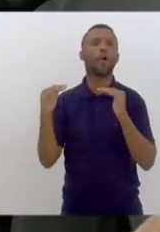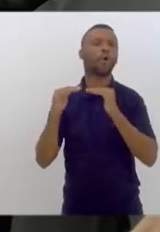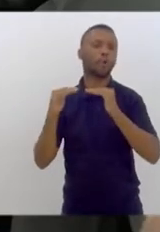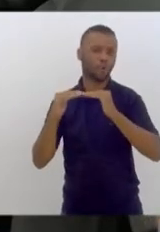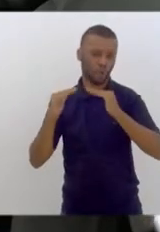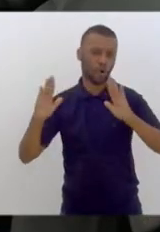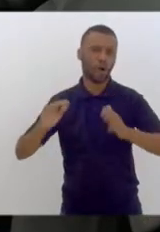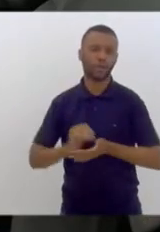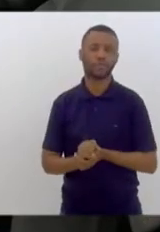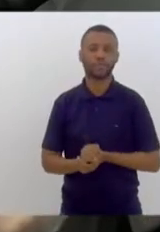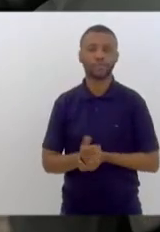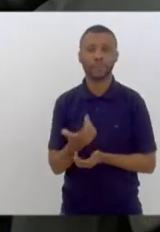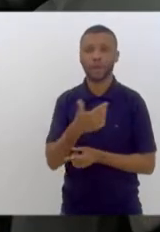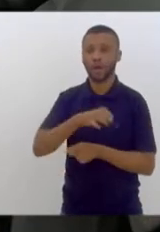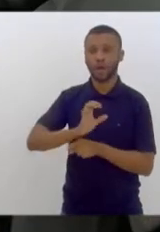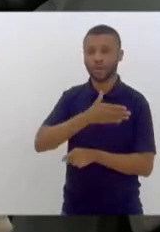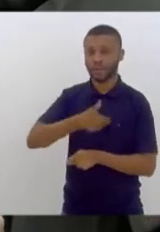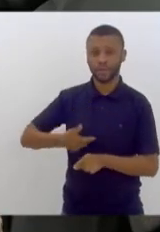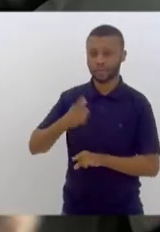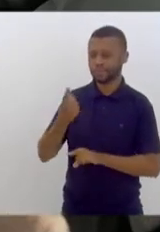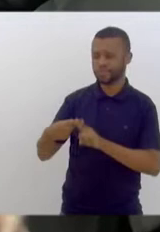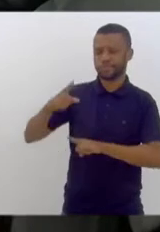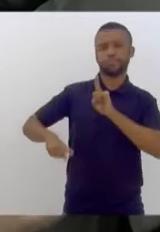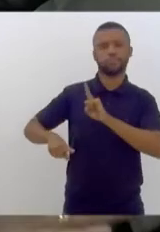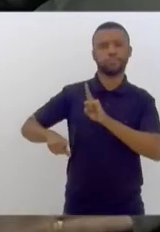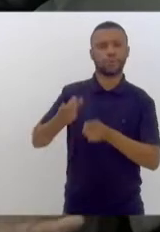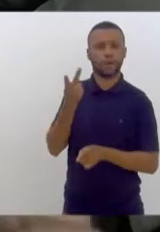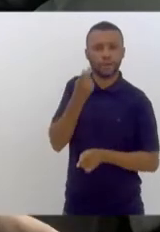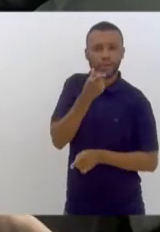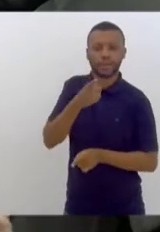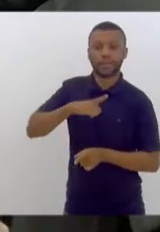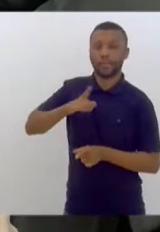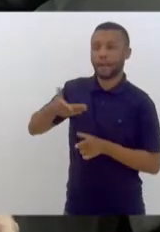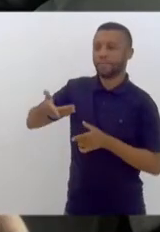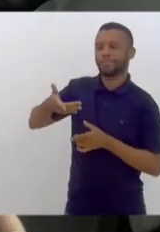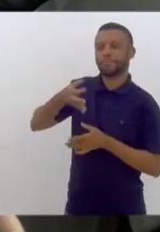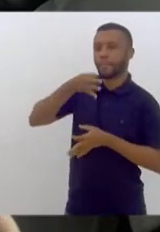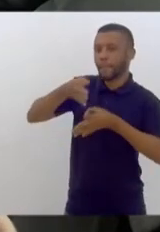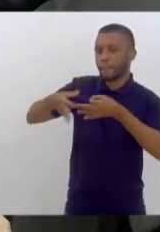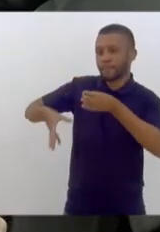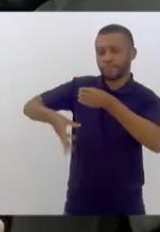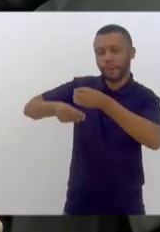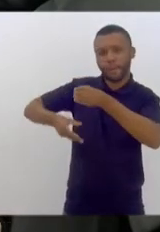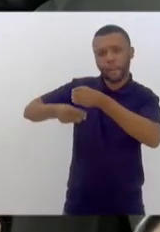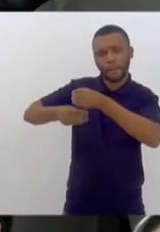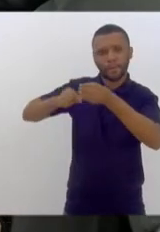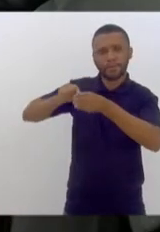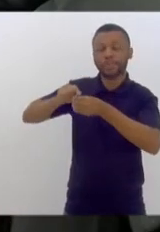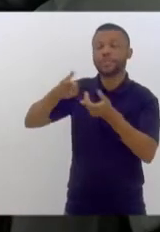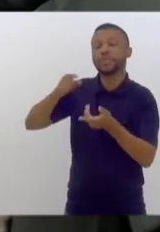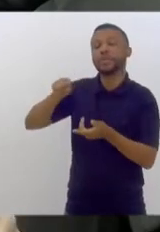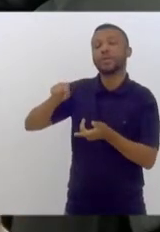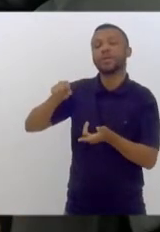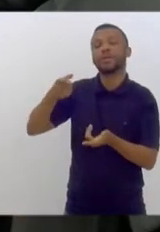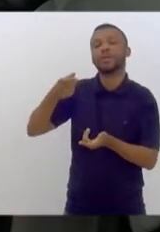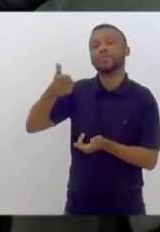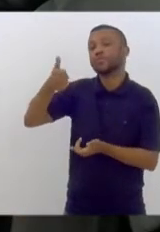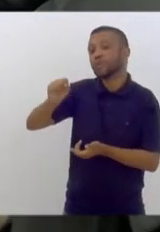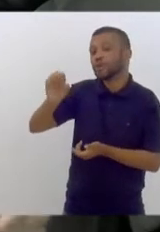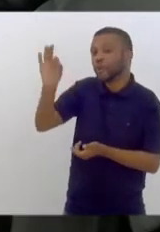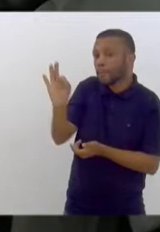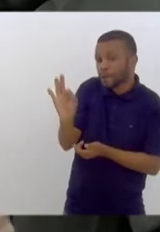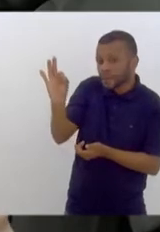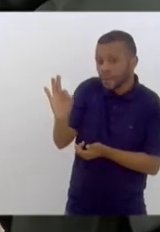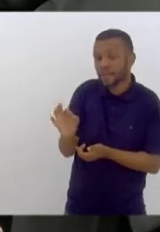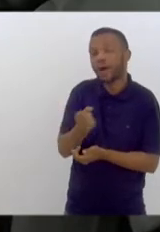estão progredindo, como o Ceará, por exemplo, tem uma participação de 18%, se eu não me engano, no ICMS. Alguns estados estão pensando